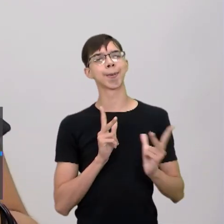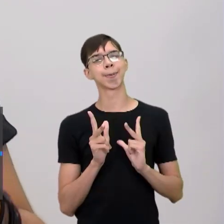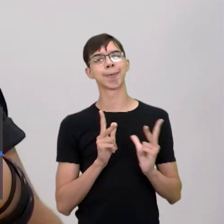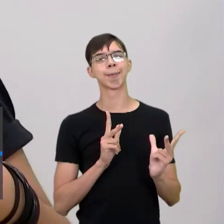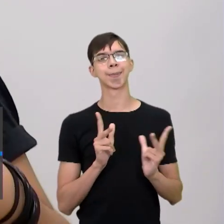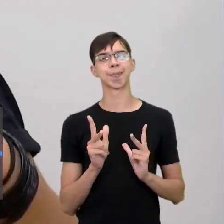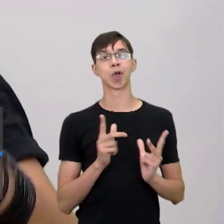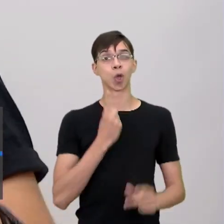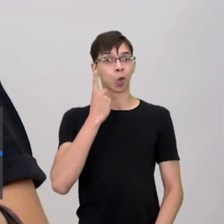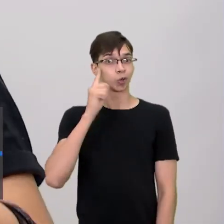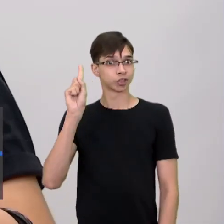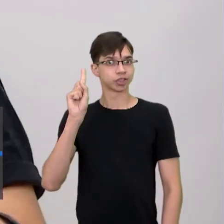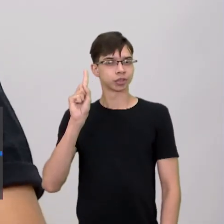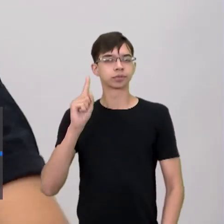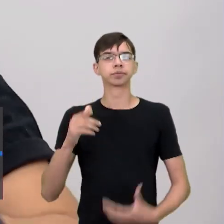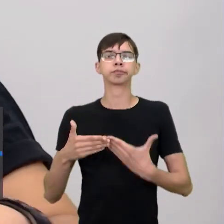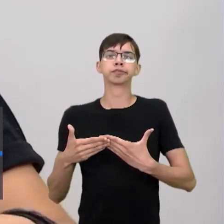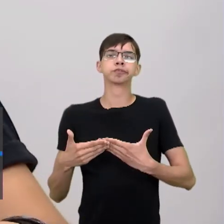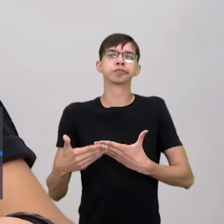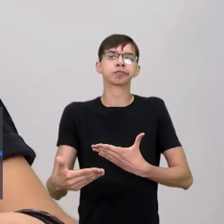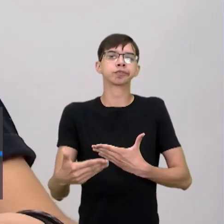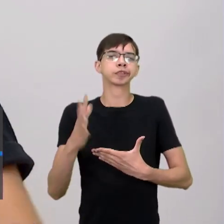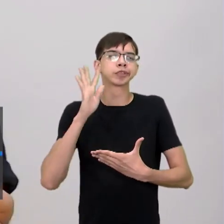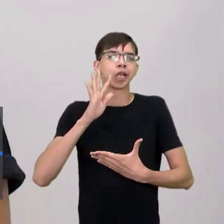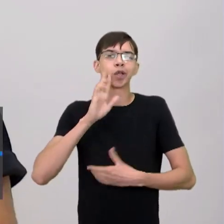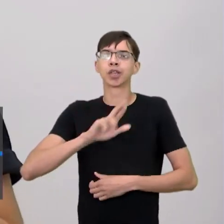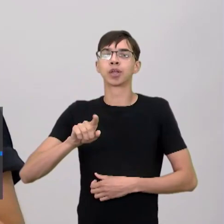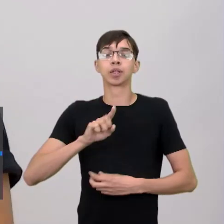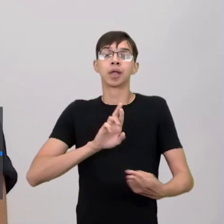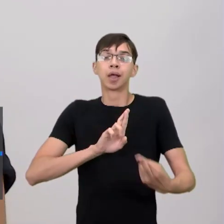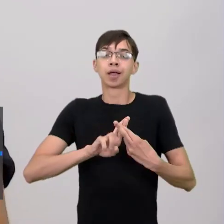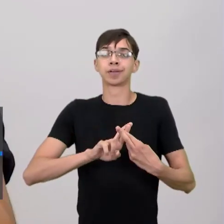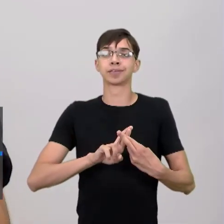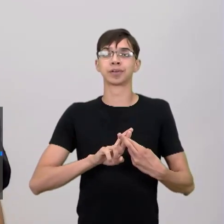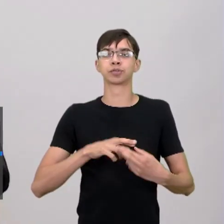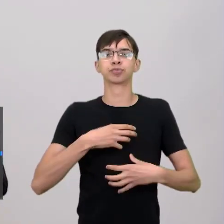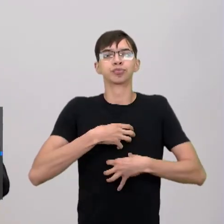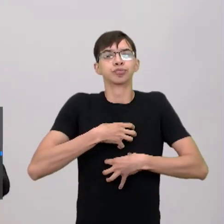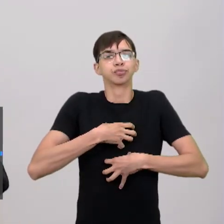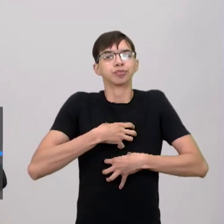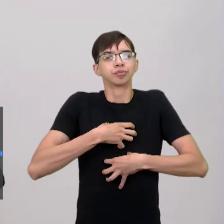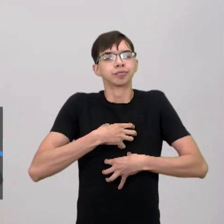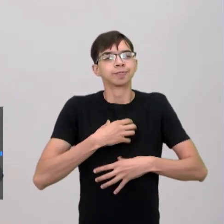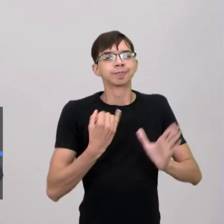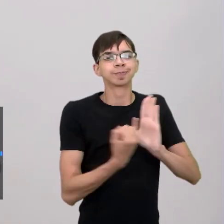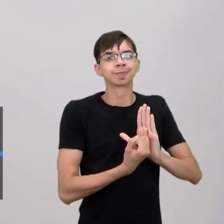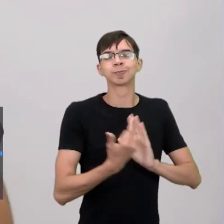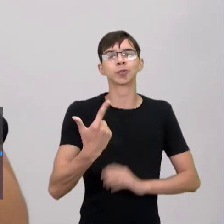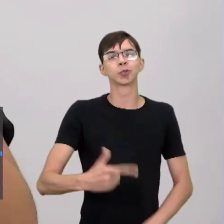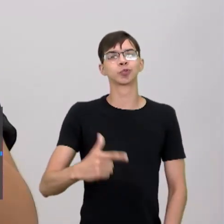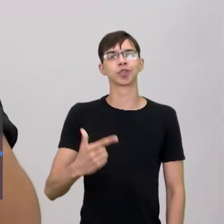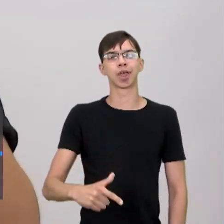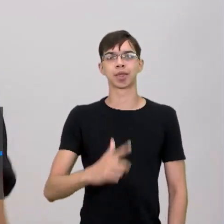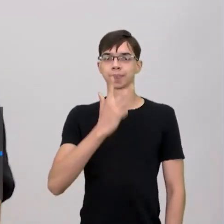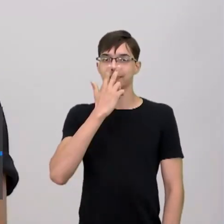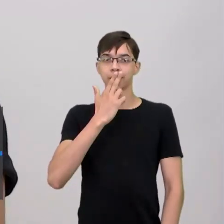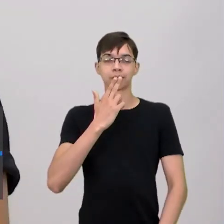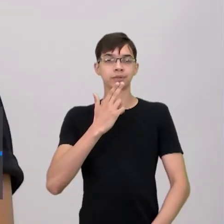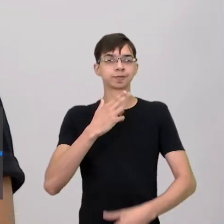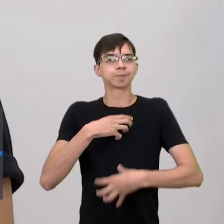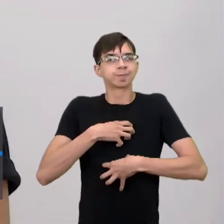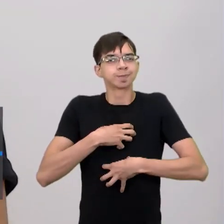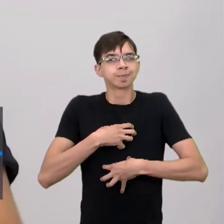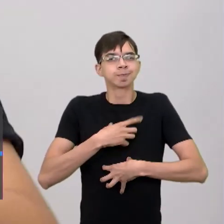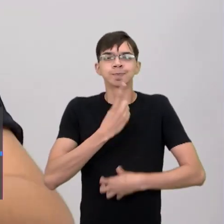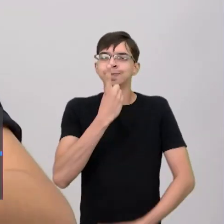tanto. Porque justamente quando você vai estabilizar essa relação, você não tem esse sentimento de identidade. Você não consegue criar